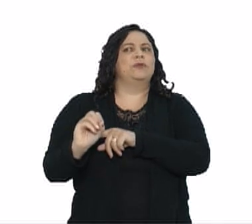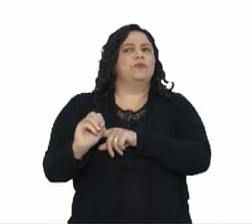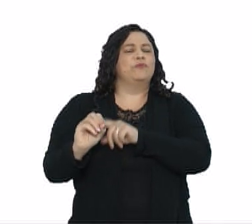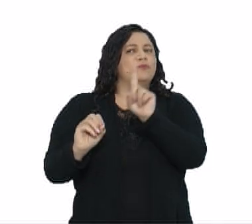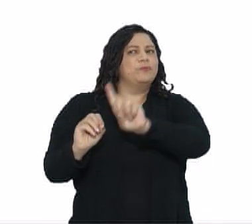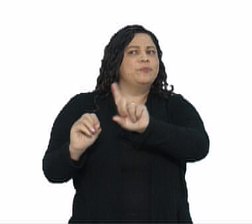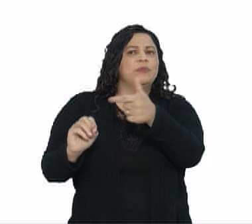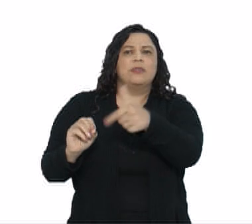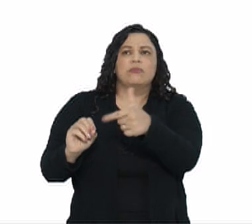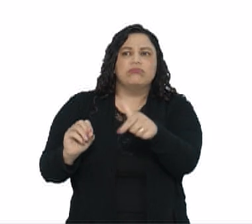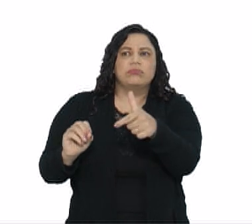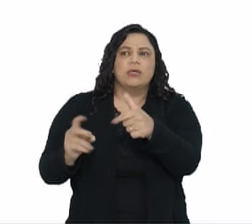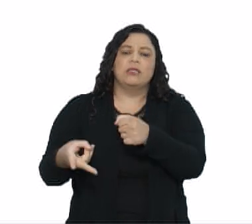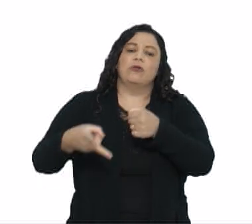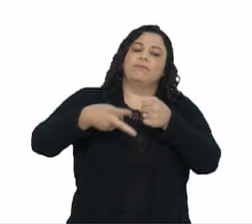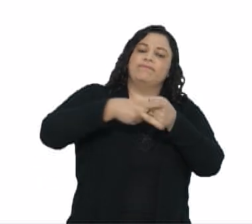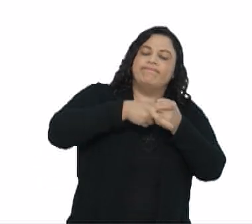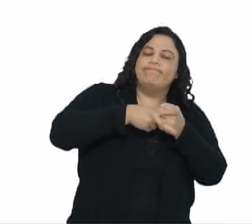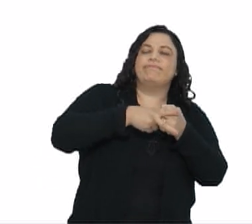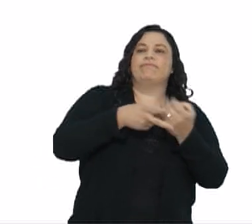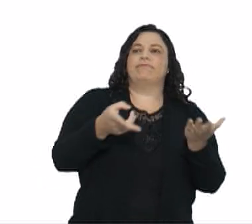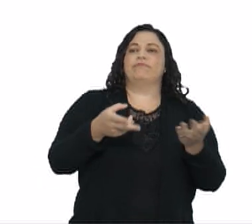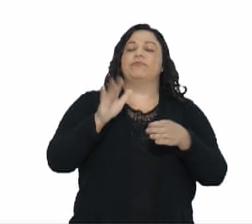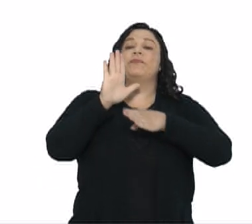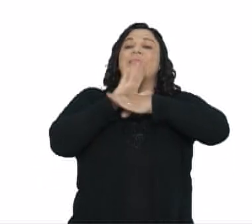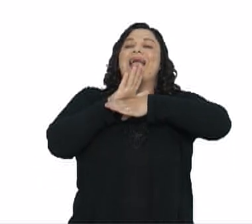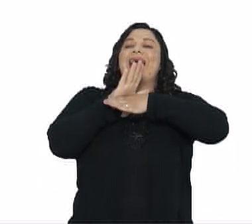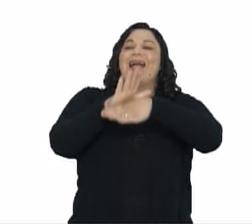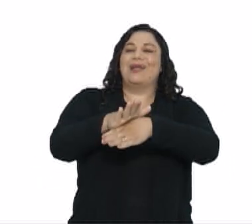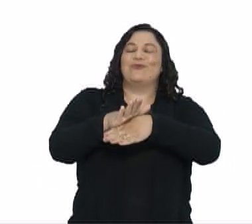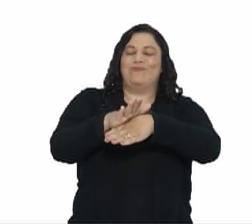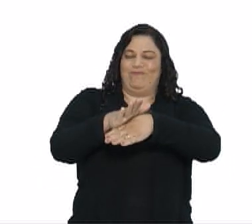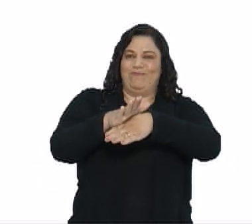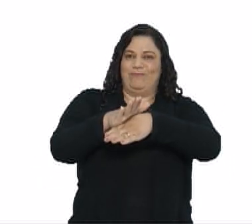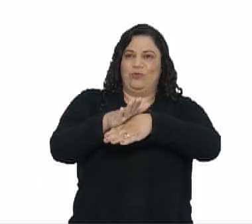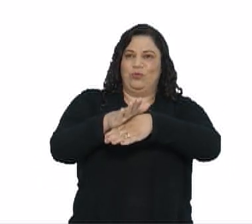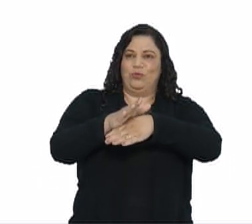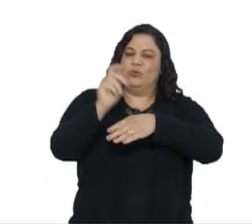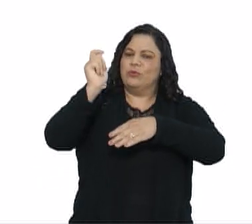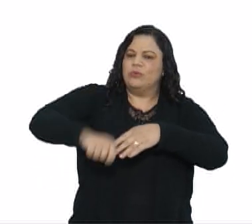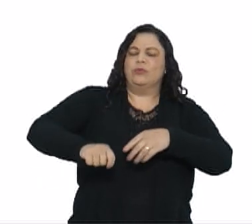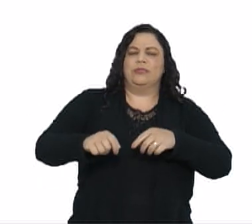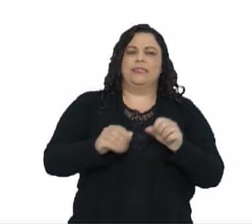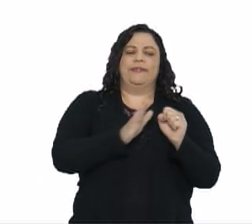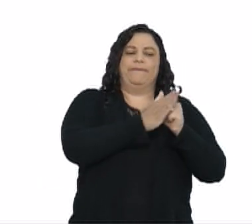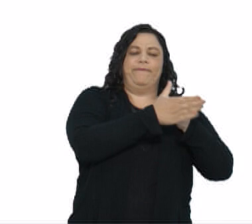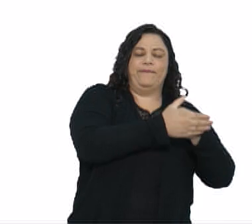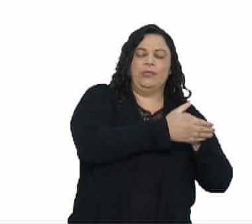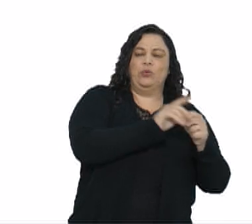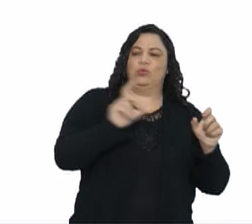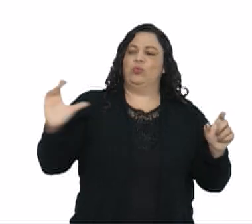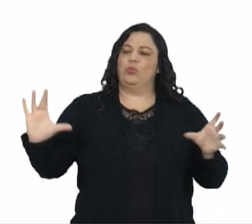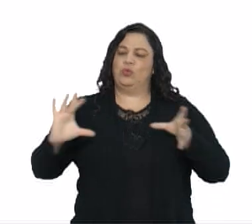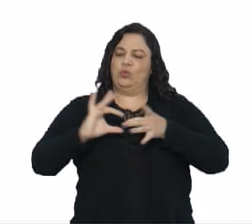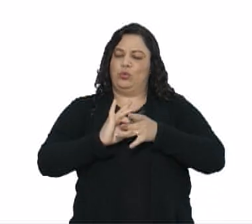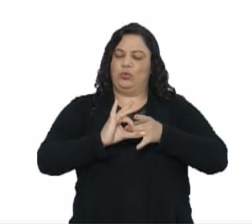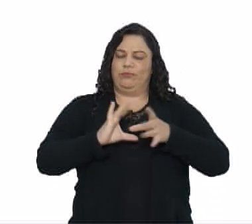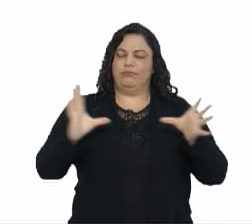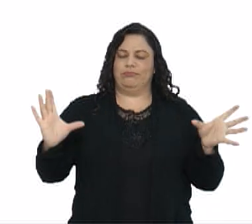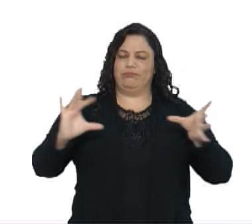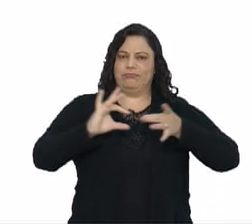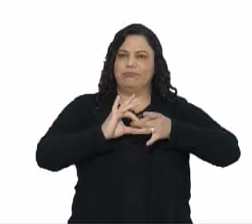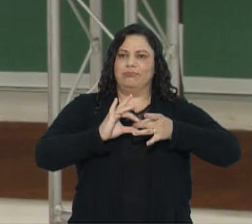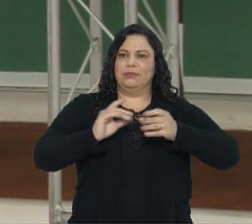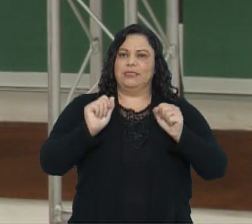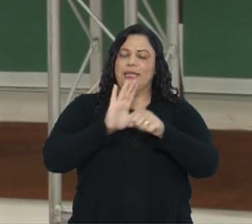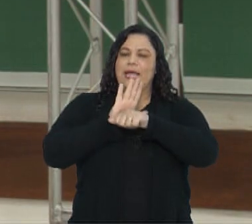ajudam é o termo mais importante do predicado, pois expressa uma ação do sujeito e é, portanto, o núcleo do